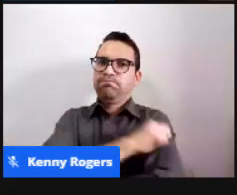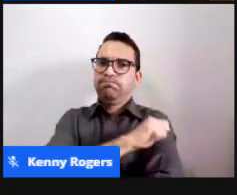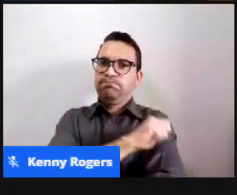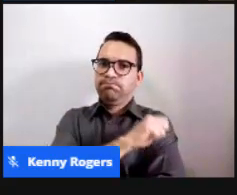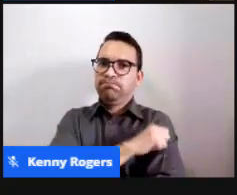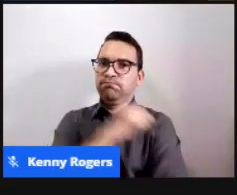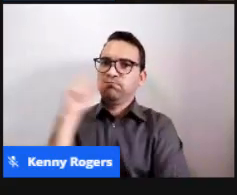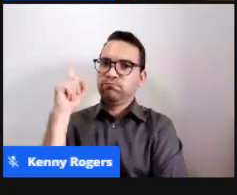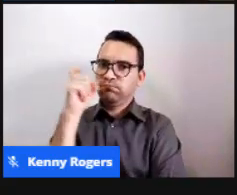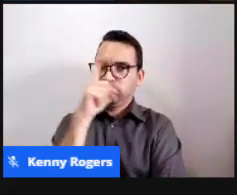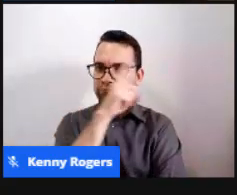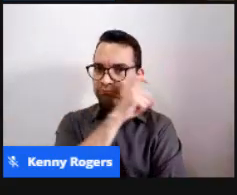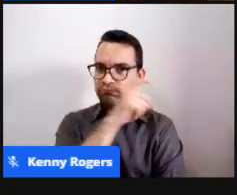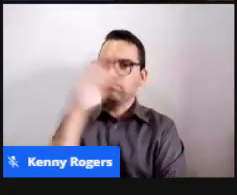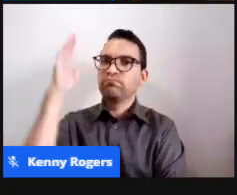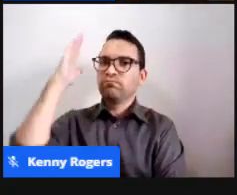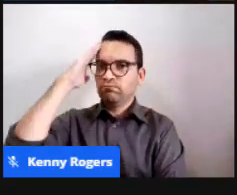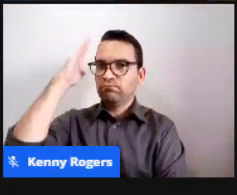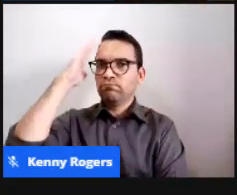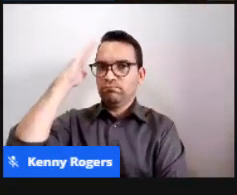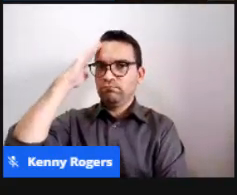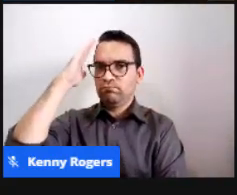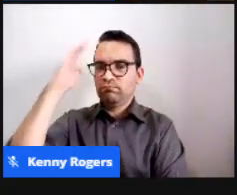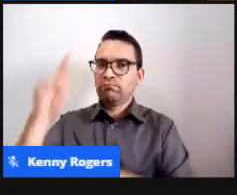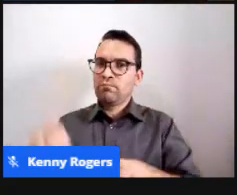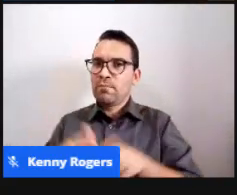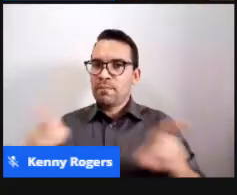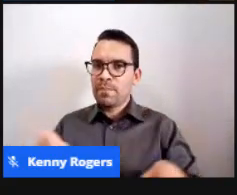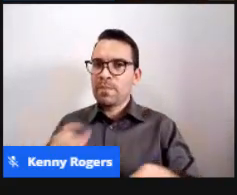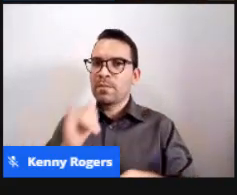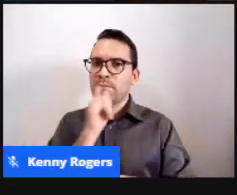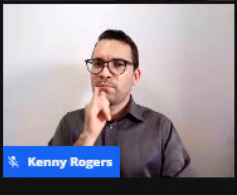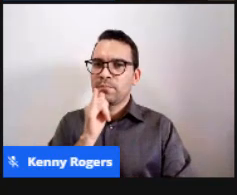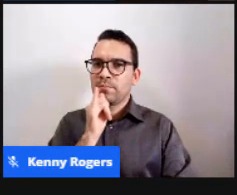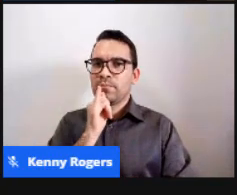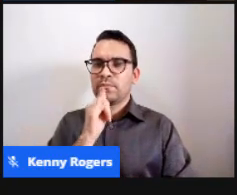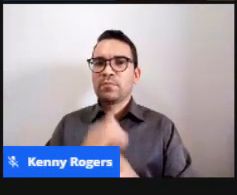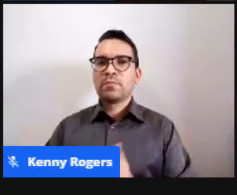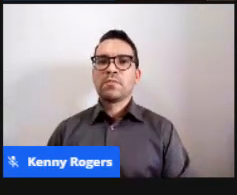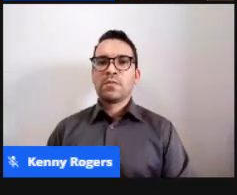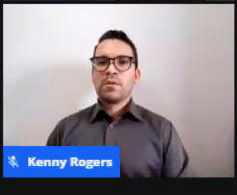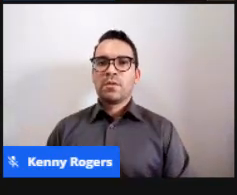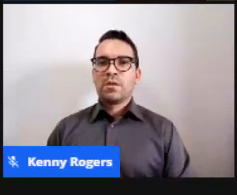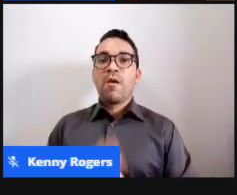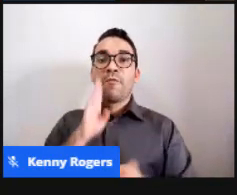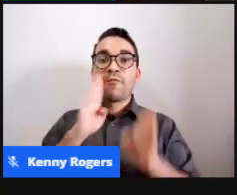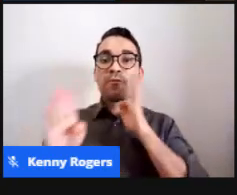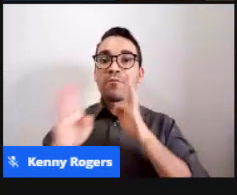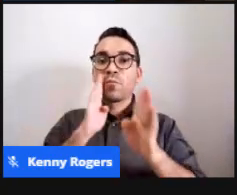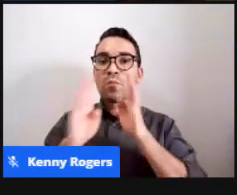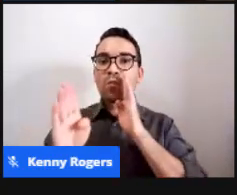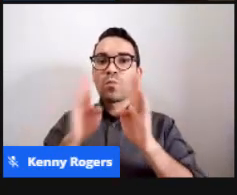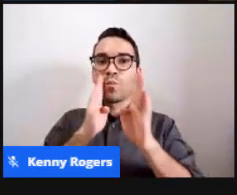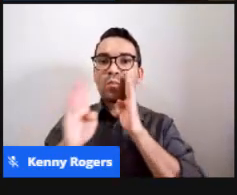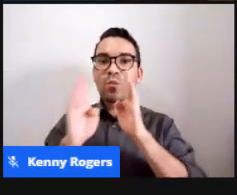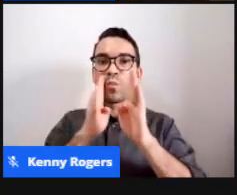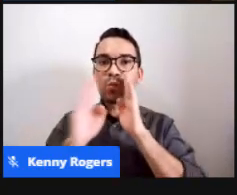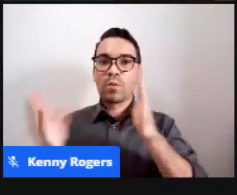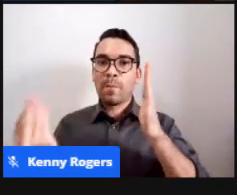escola, acessa, vamos supor que a plataforma destinada é o Facebook, você viu e postou